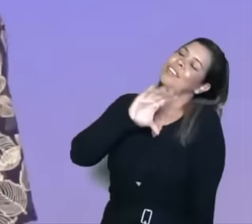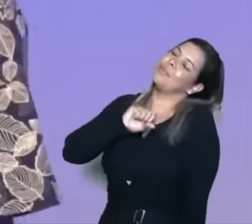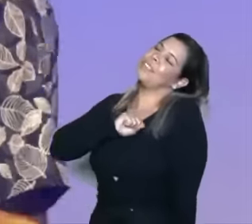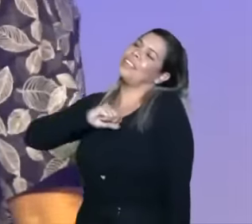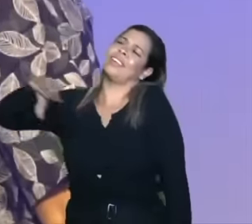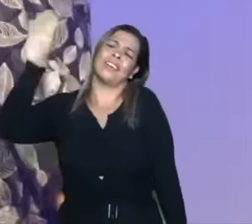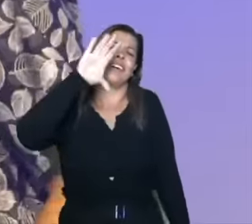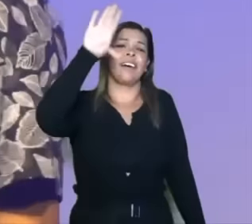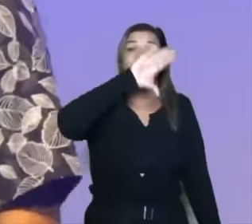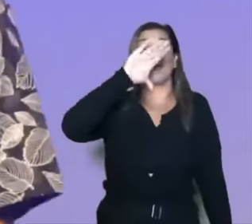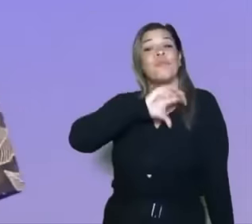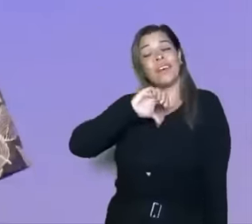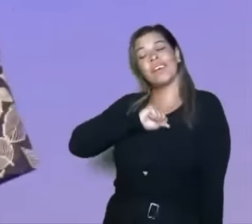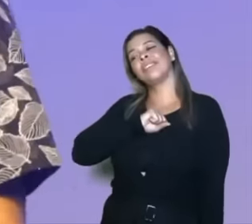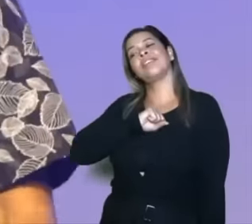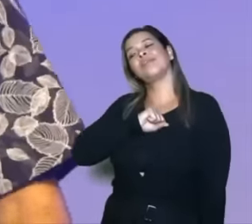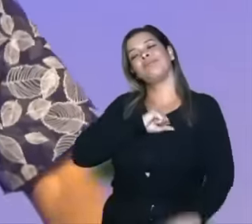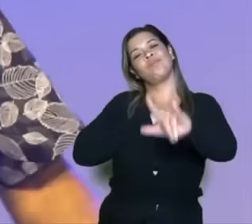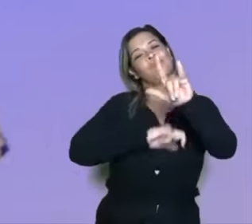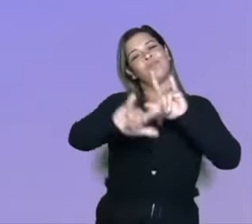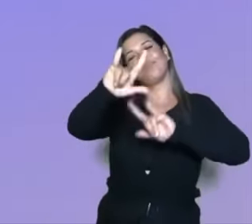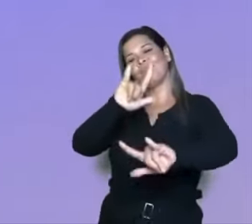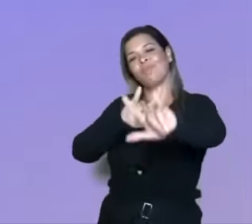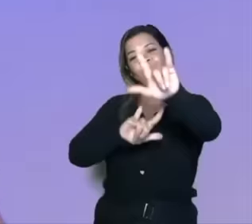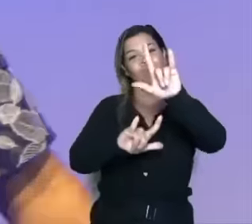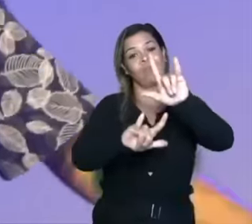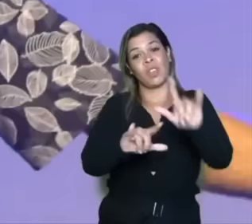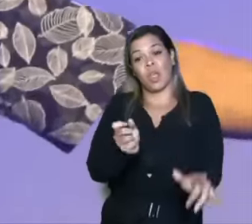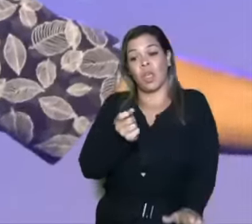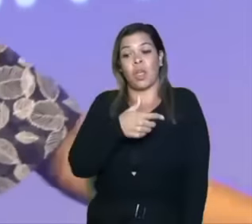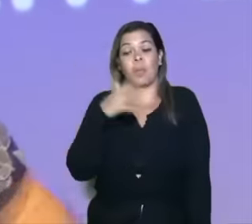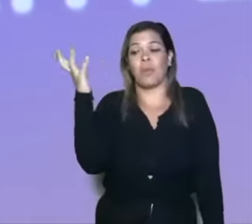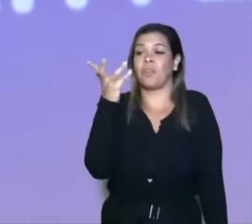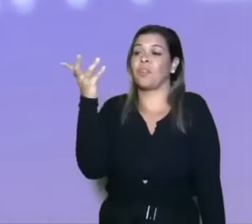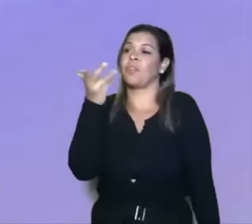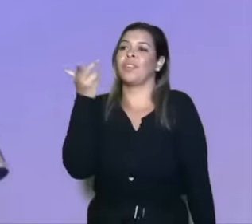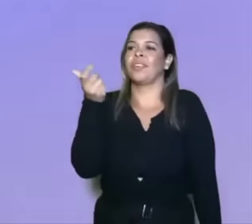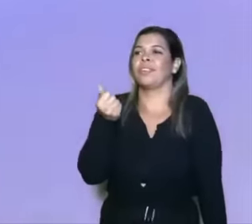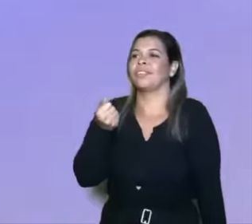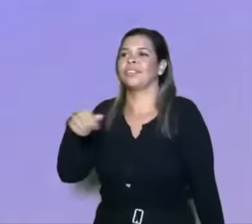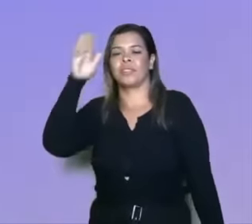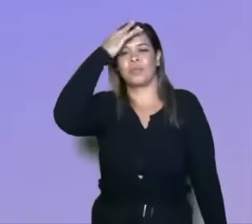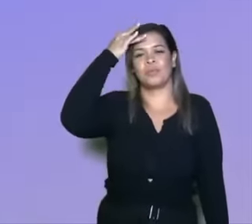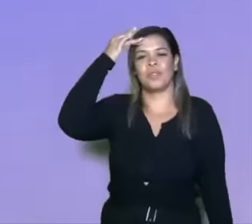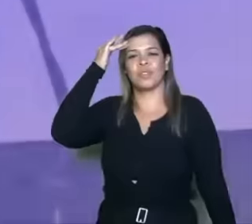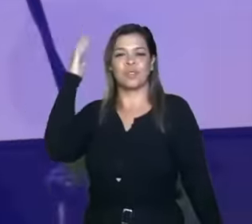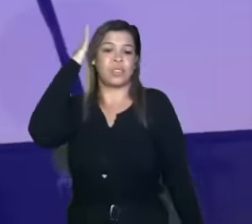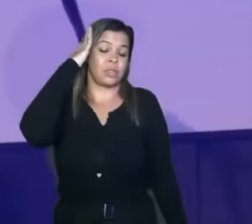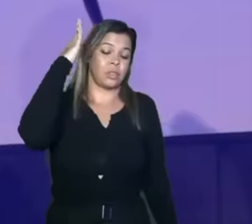amar, amar, amar. Ei! Só será maravilhosa. Quem